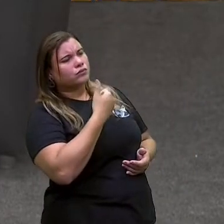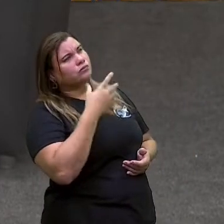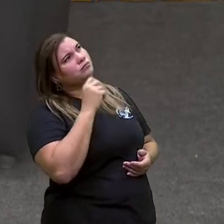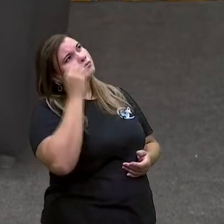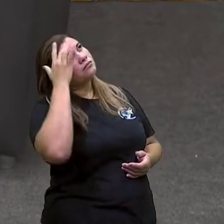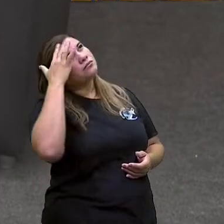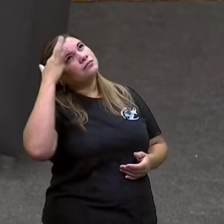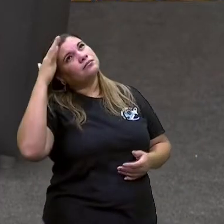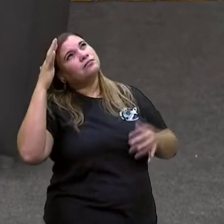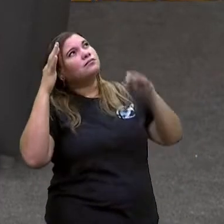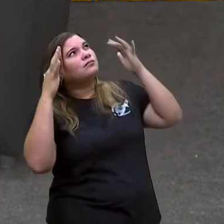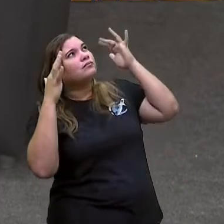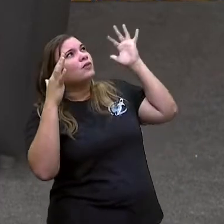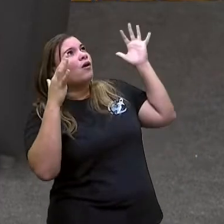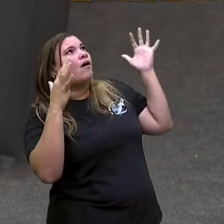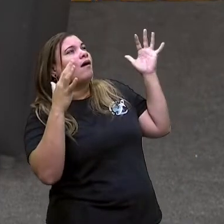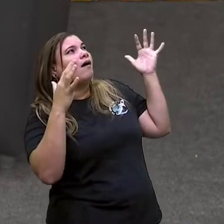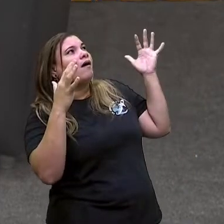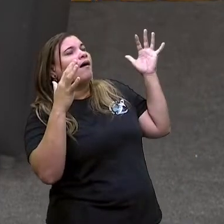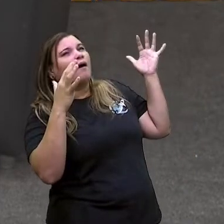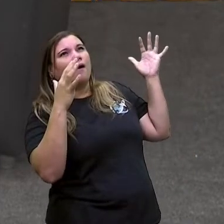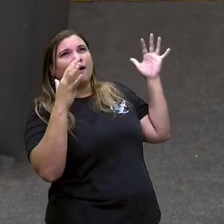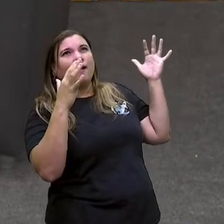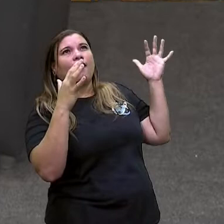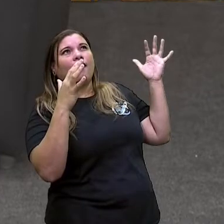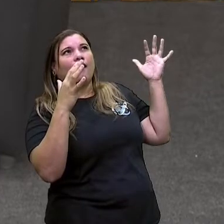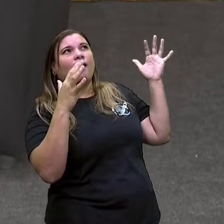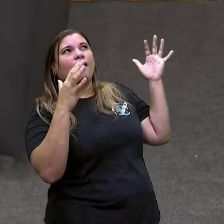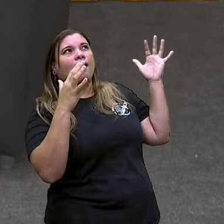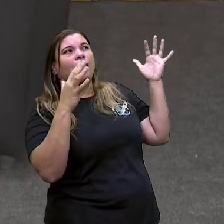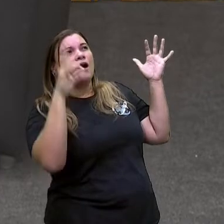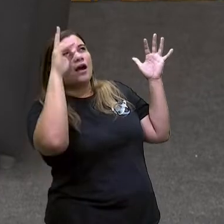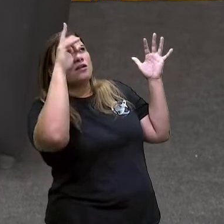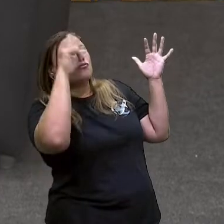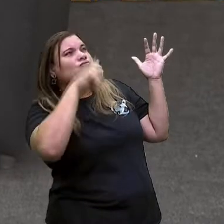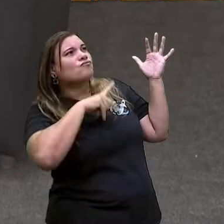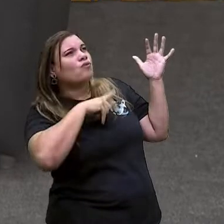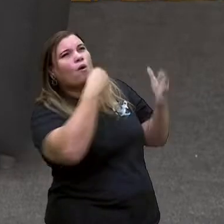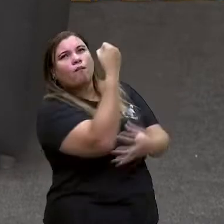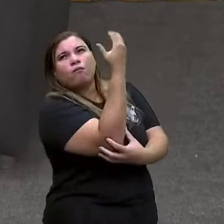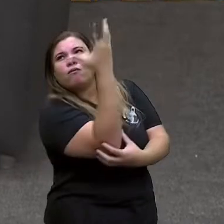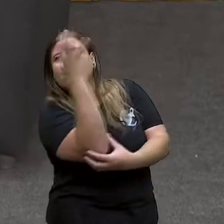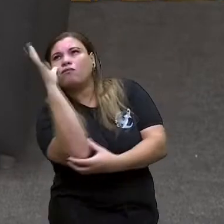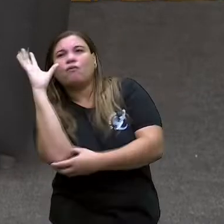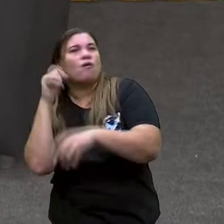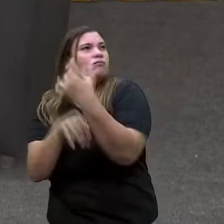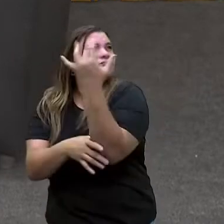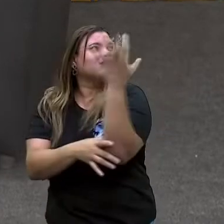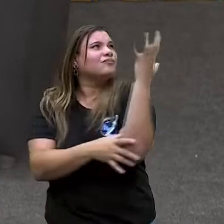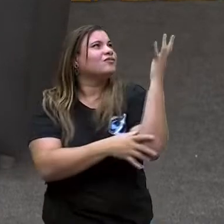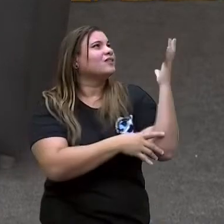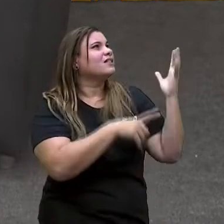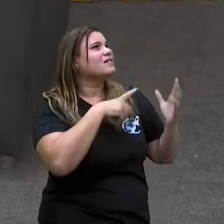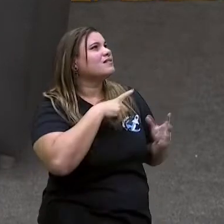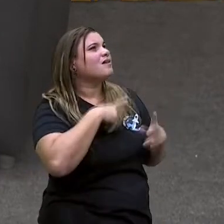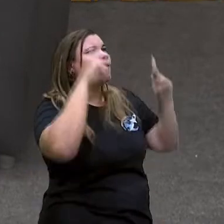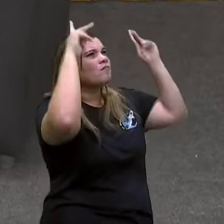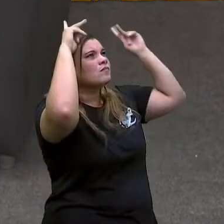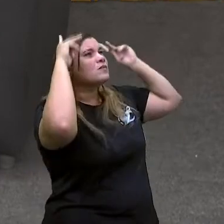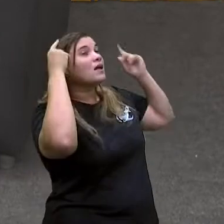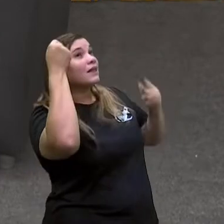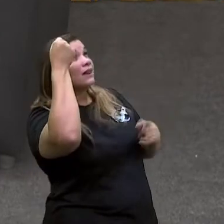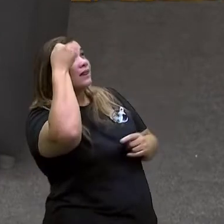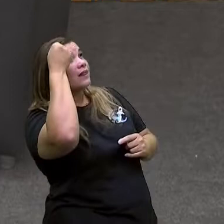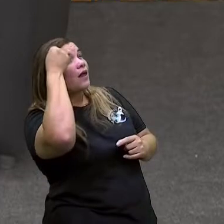Neve, você tem que imaginar a floresta, você tem que imaginar a cena, tem que imaginar o acontecimento. E isso melhora